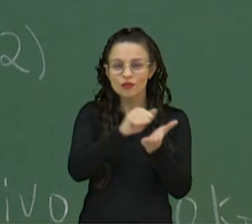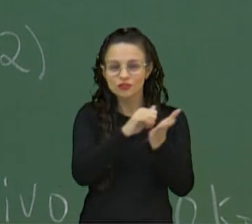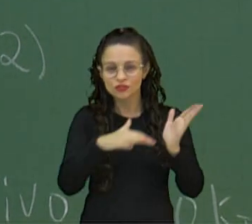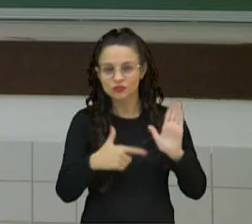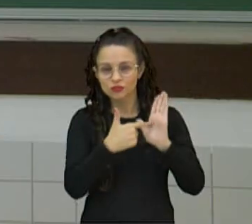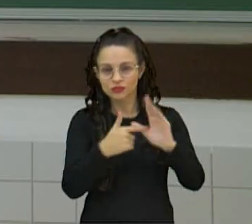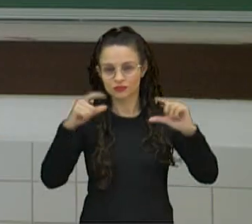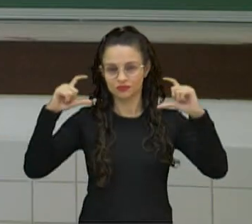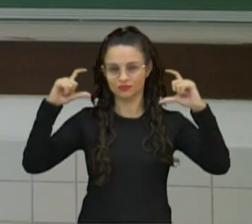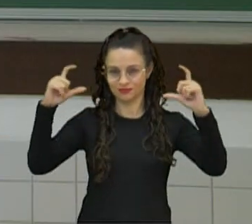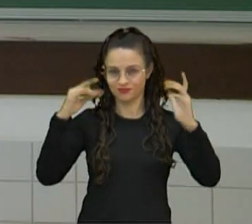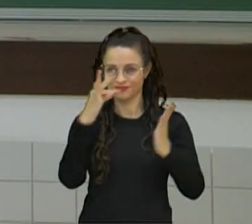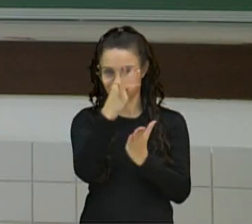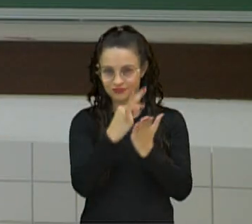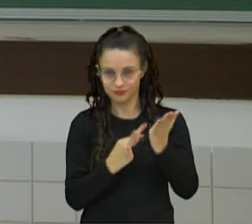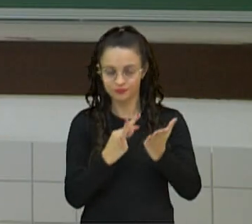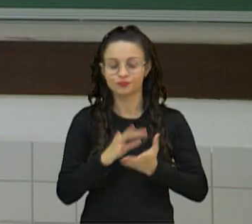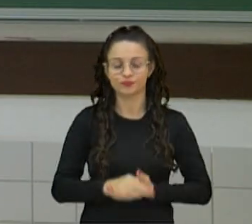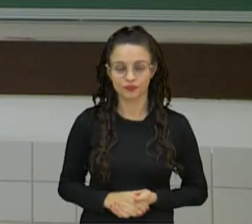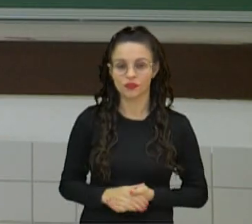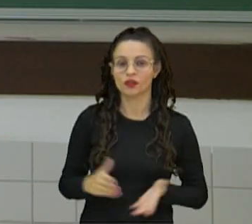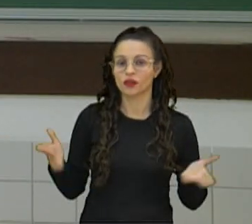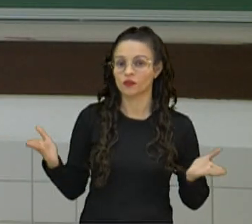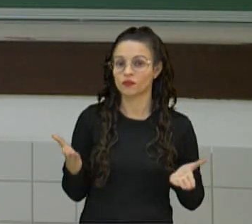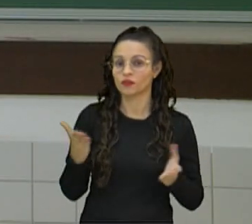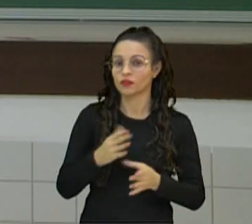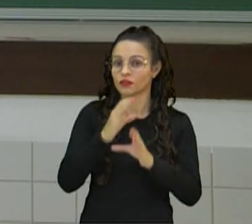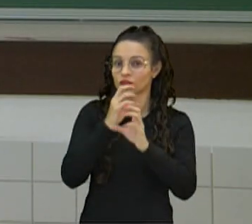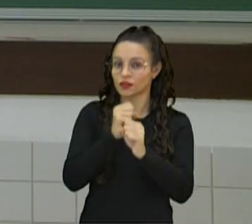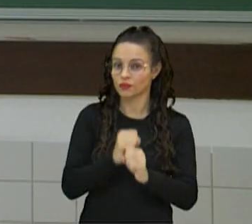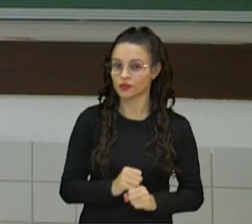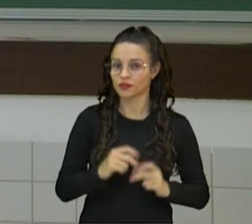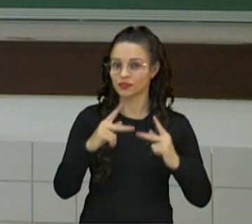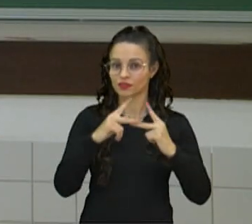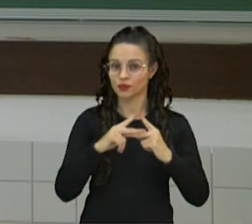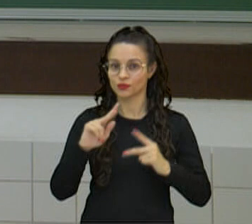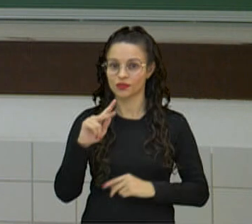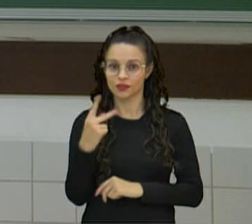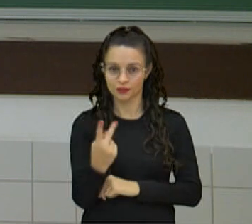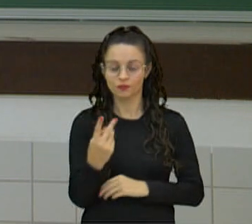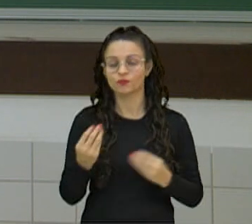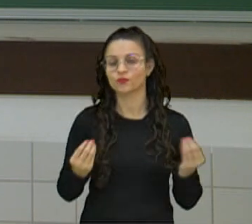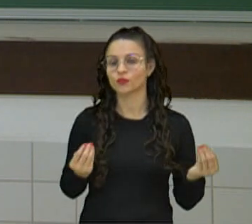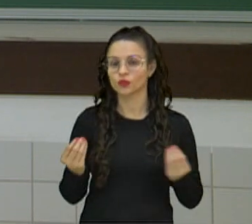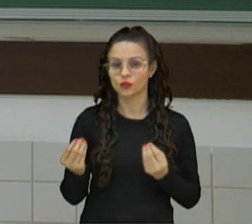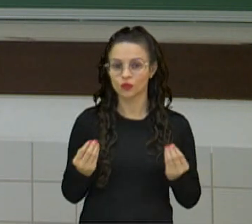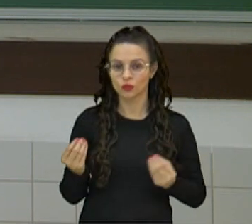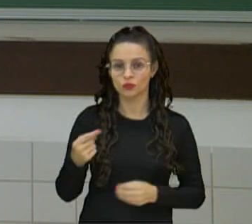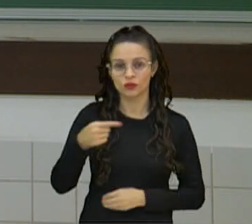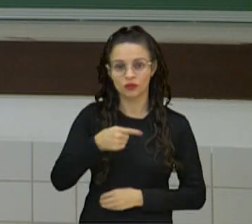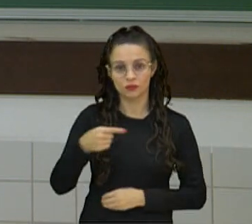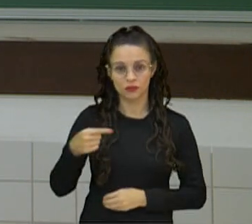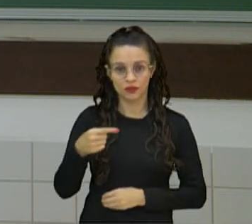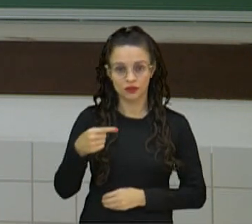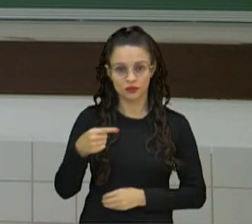no enunciado. Agora eu vou calcular o ΔH. Então, ΔH vai ficar menos